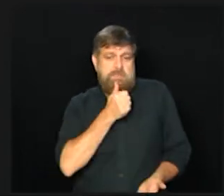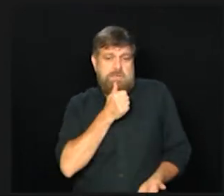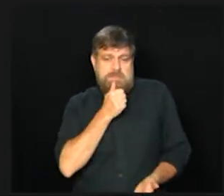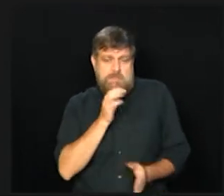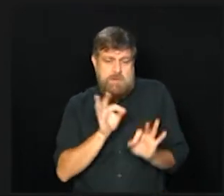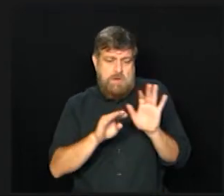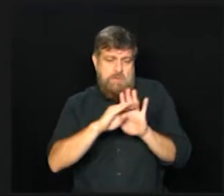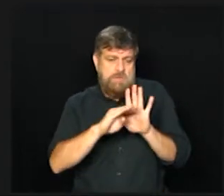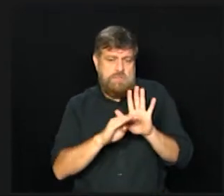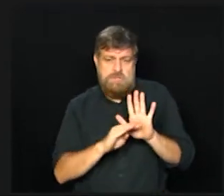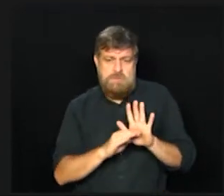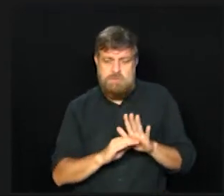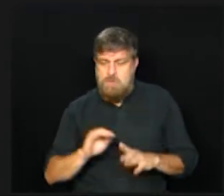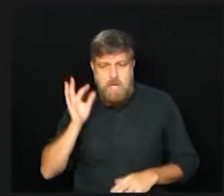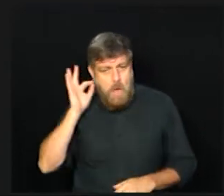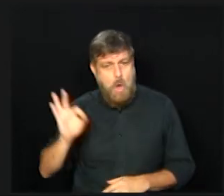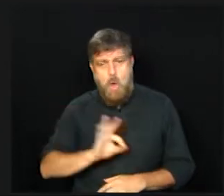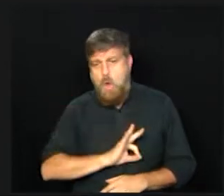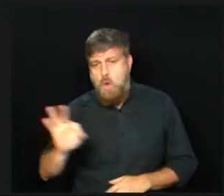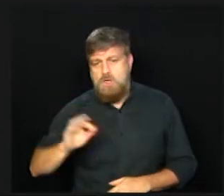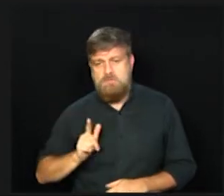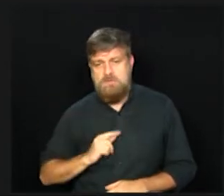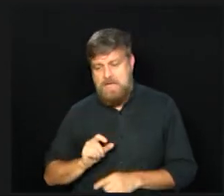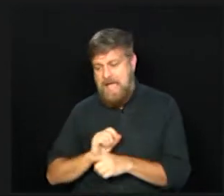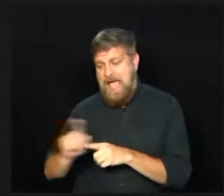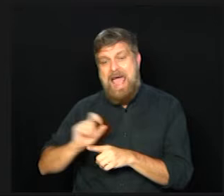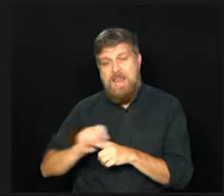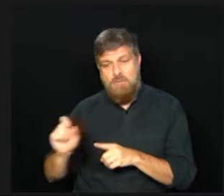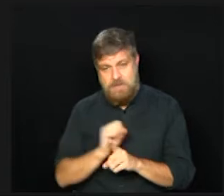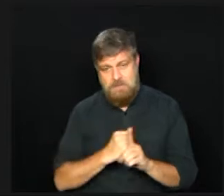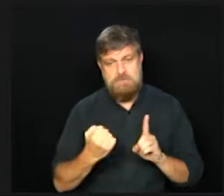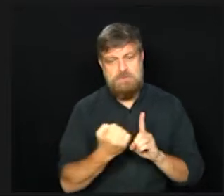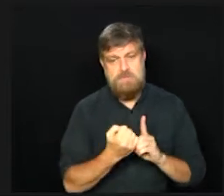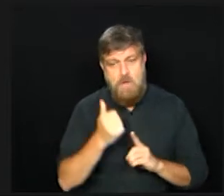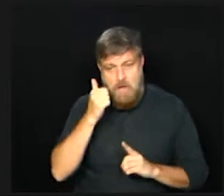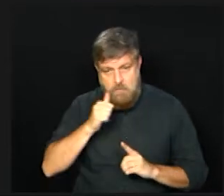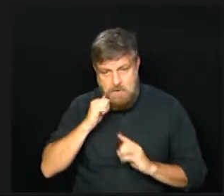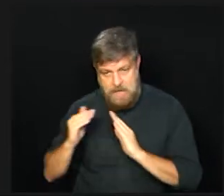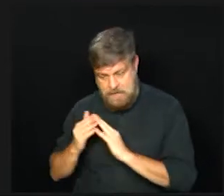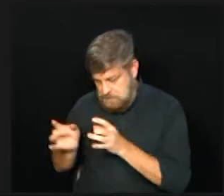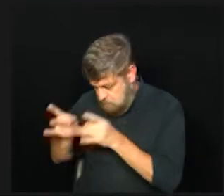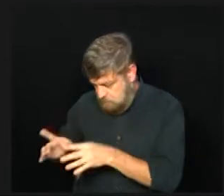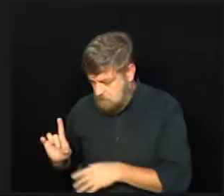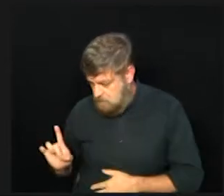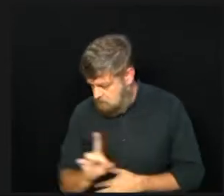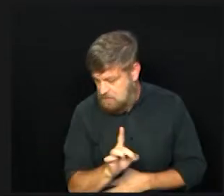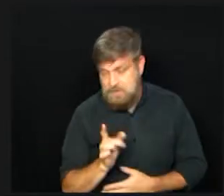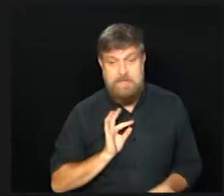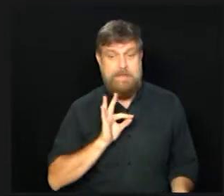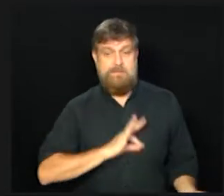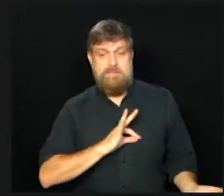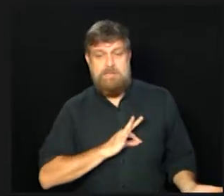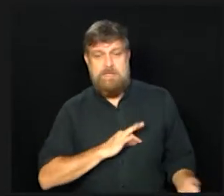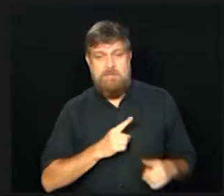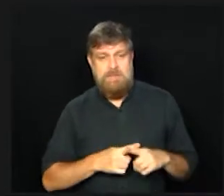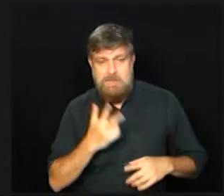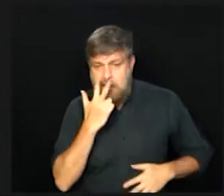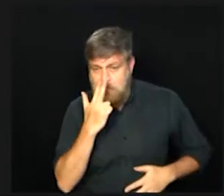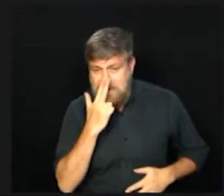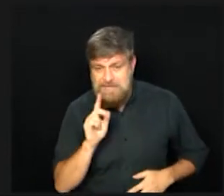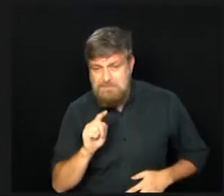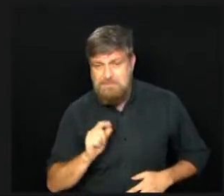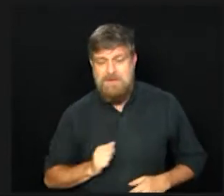é fantástico do aluguel social para essa mulher que quer sair de casa. Porque não parece, mas muitas